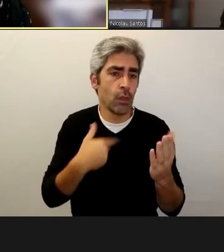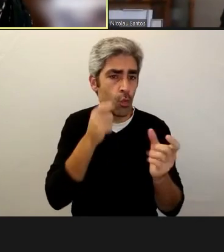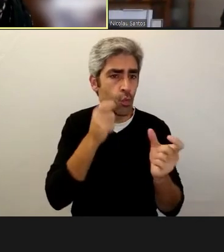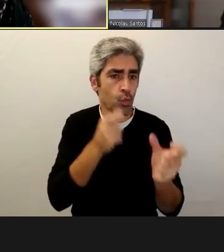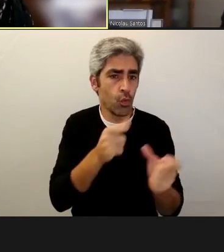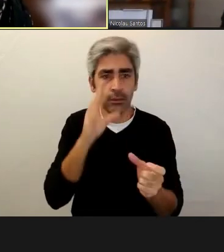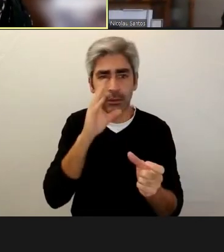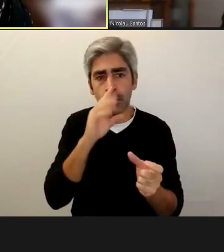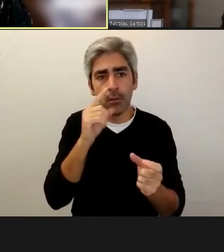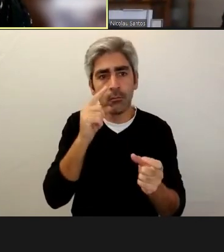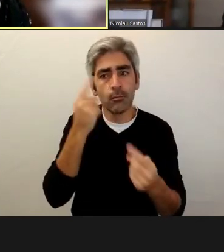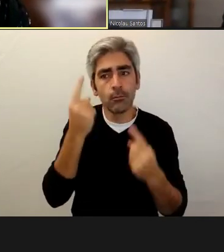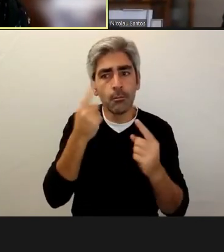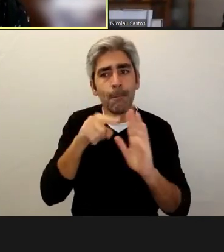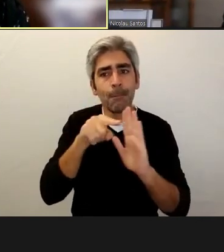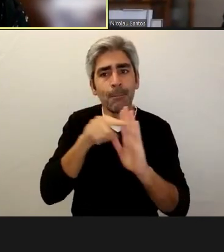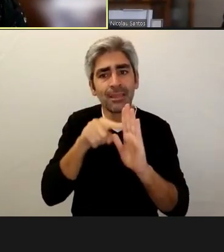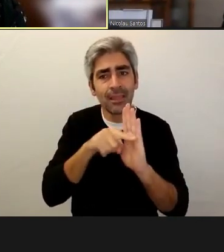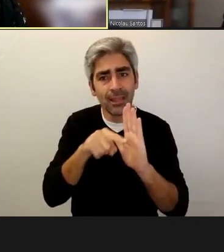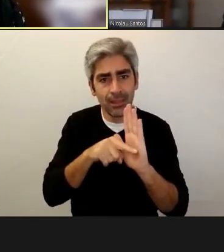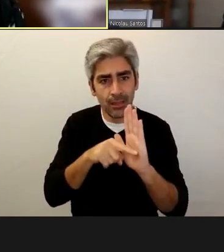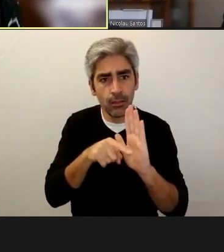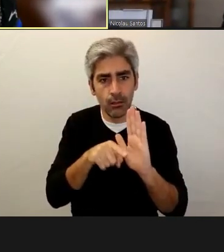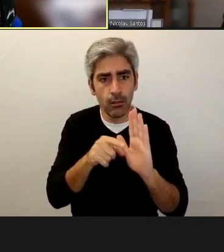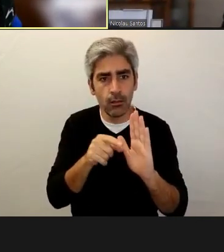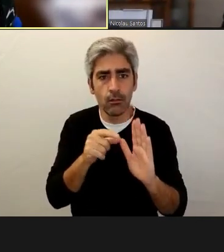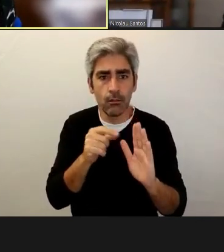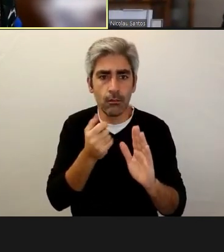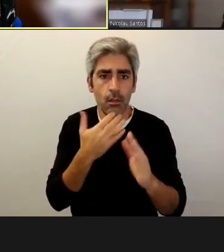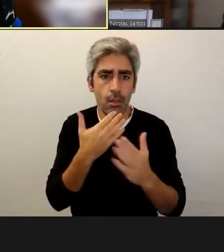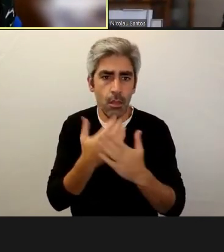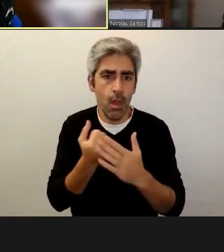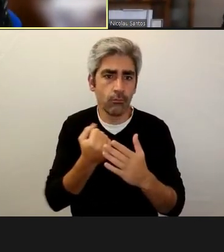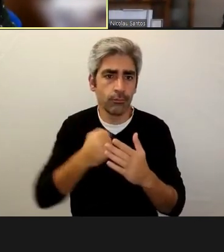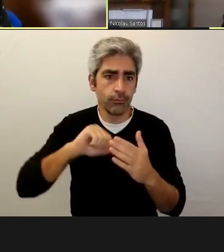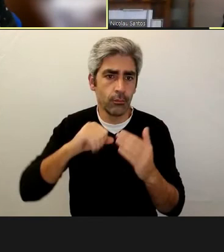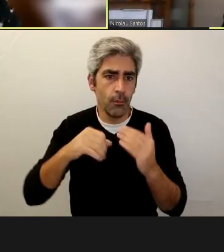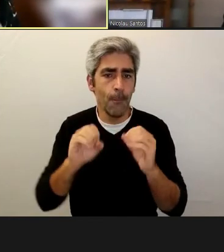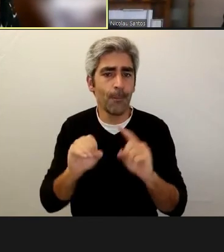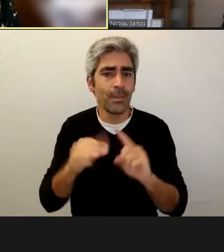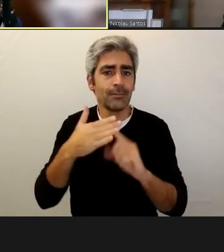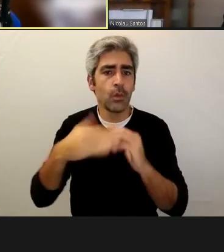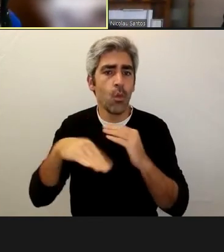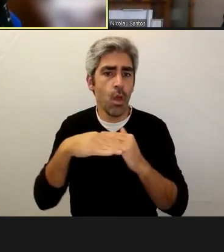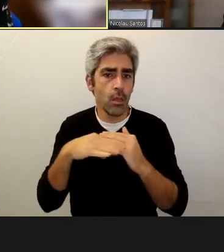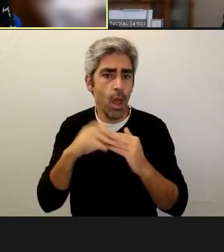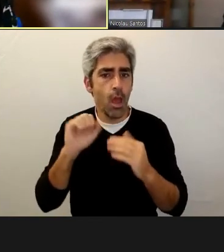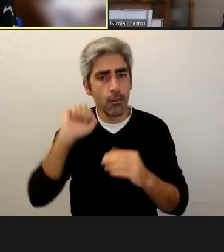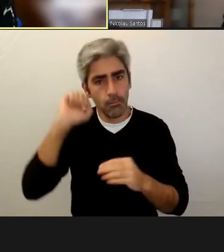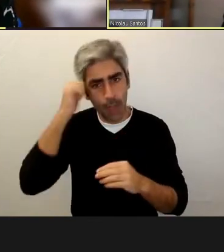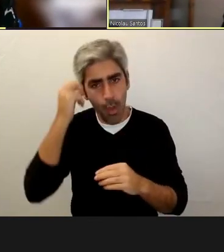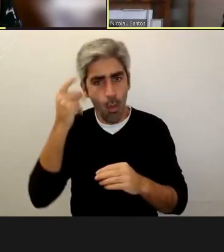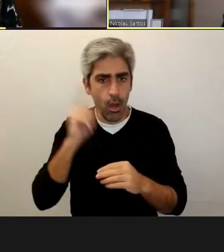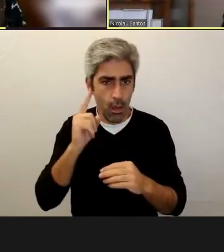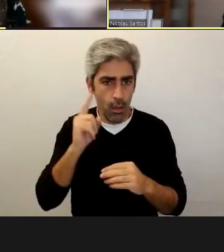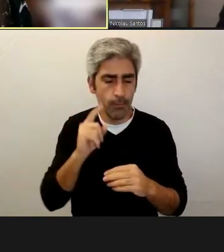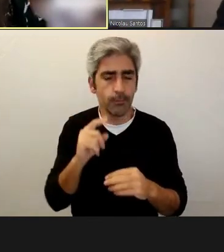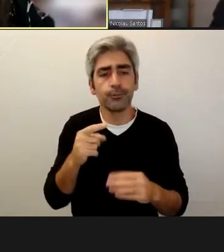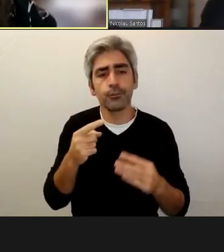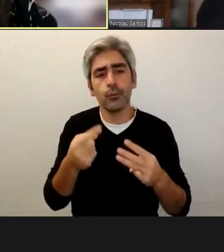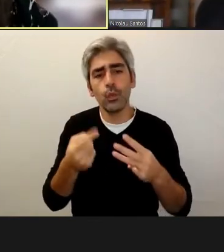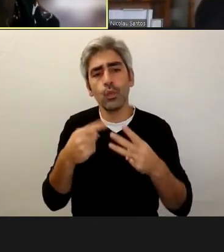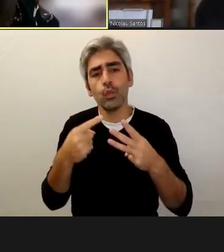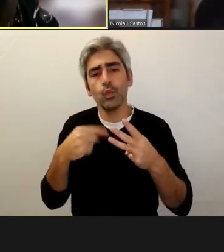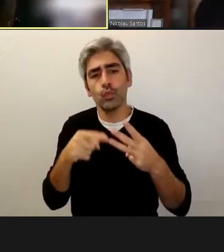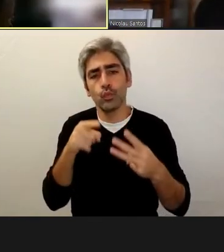uma determinada medida é ou não uma medida violadora do princípio da igualdade. Quanto à questão das medidas